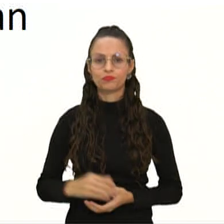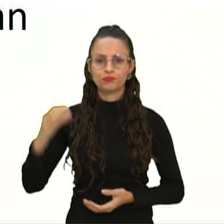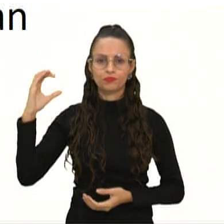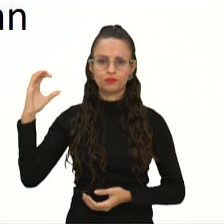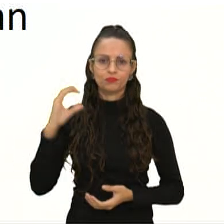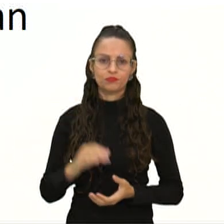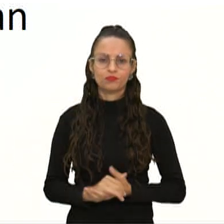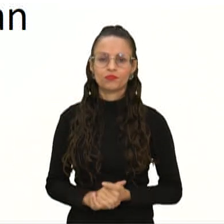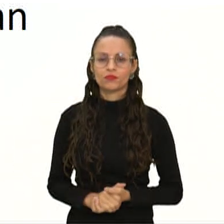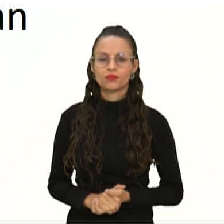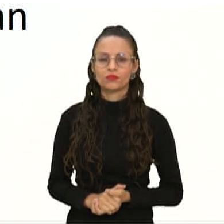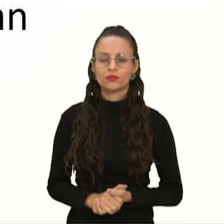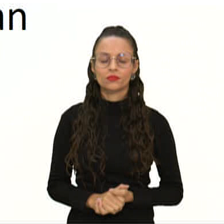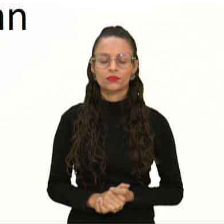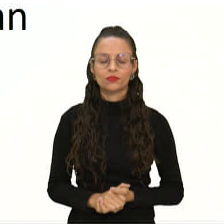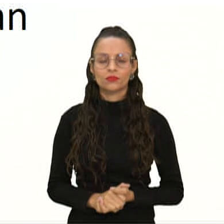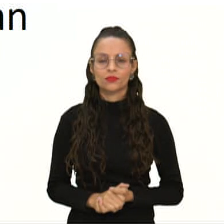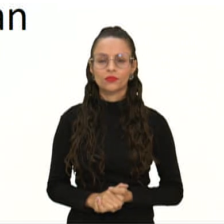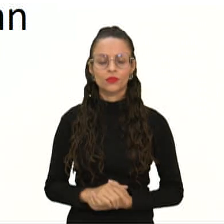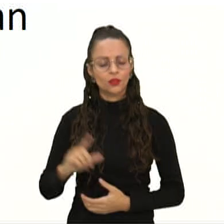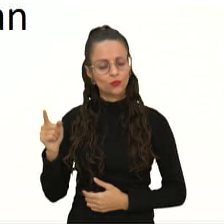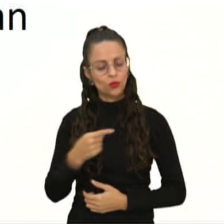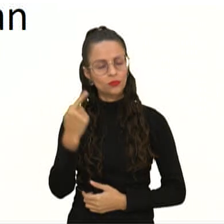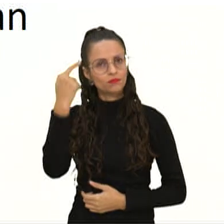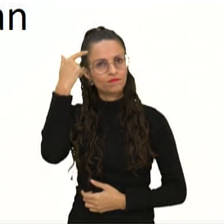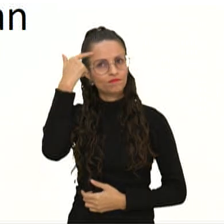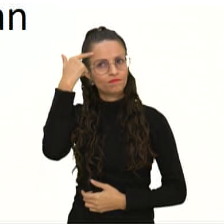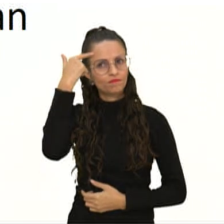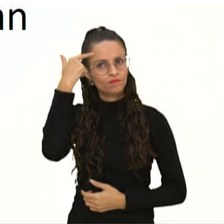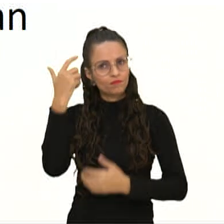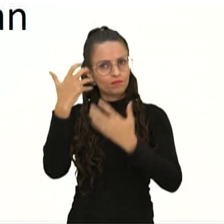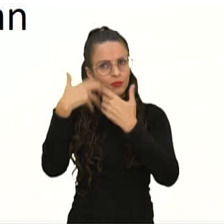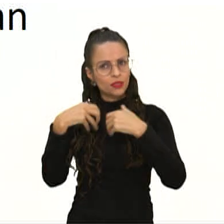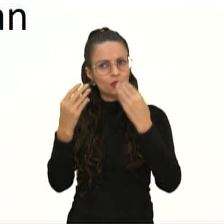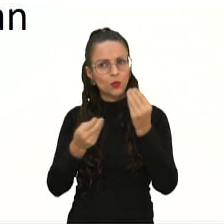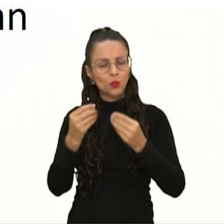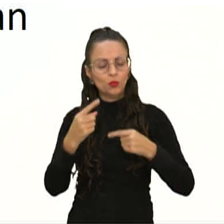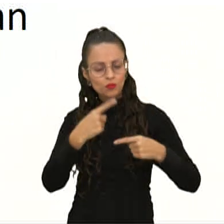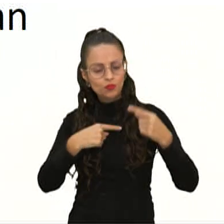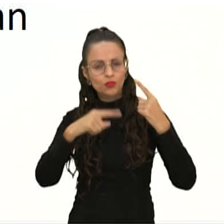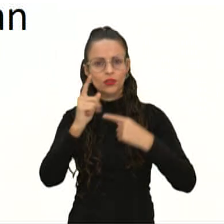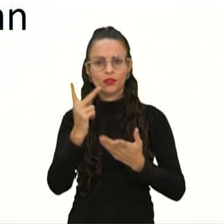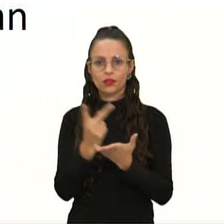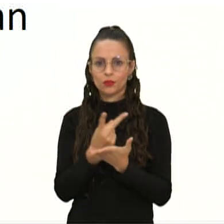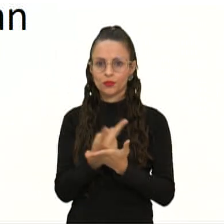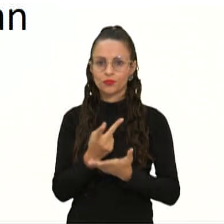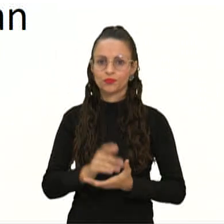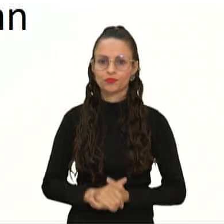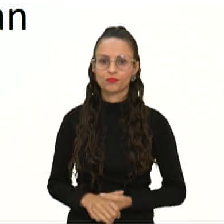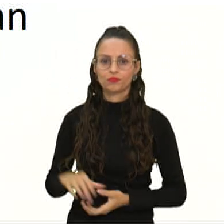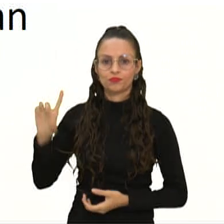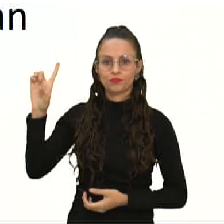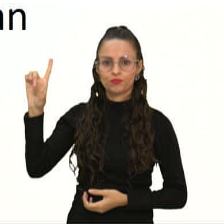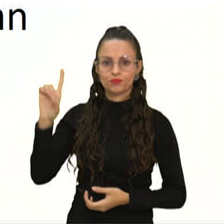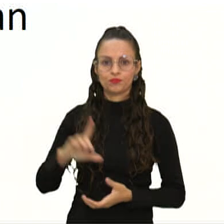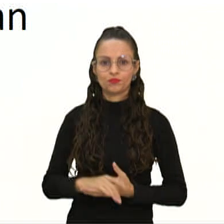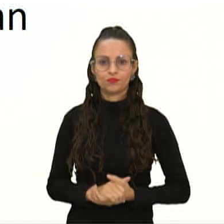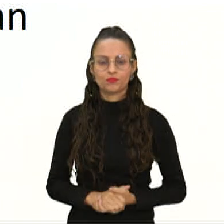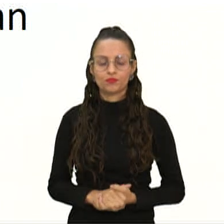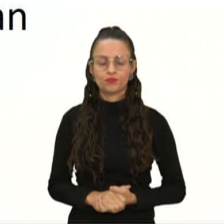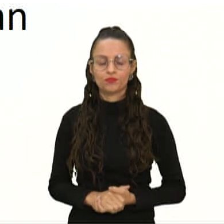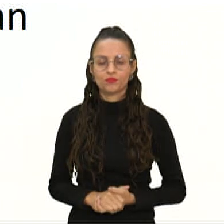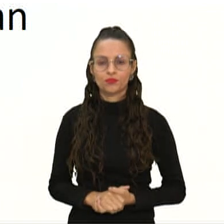how we can get over a mistake. Nós temos que pensar como superar um erro. D. It isn't necessary to deal with